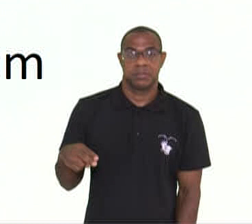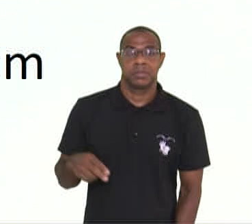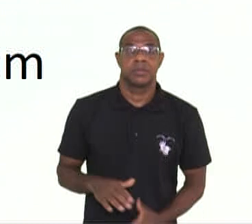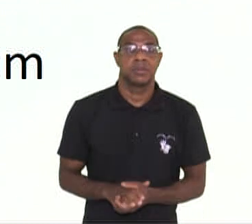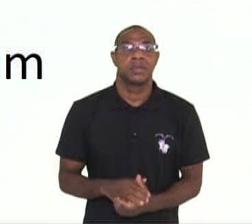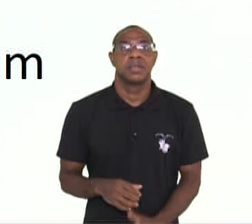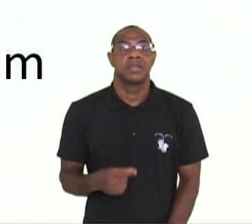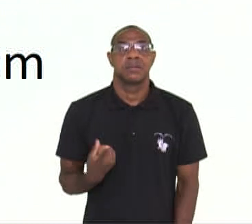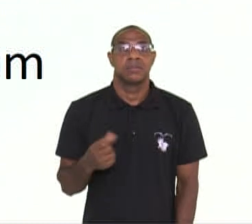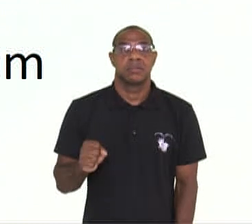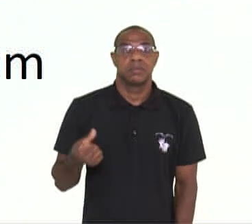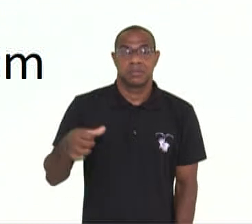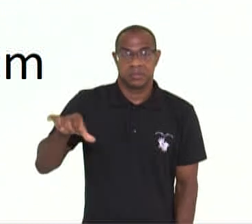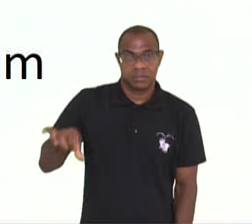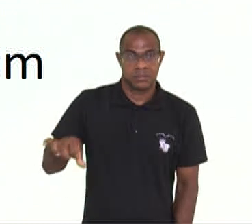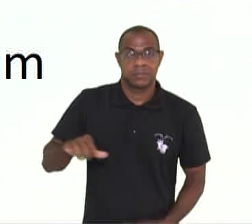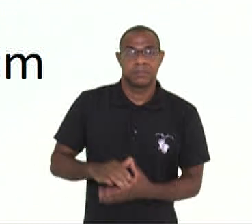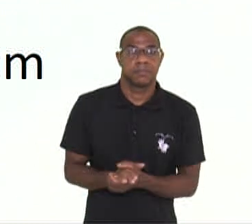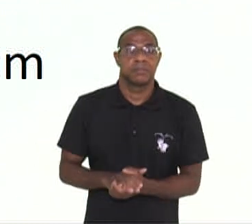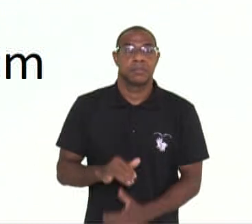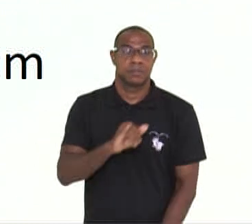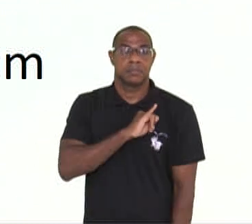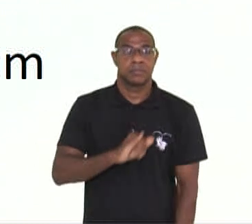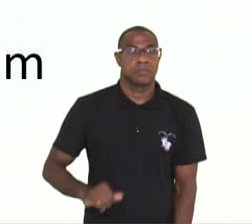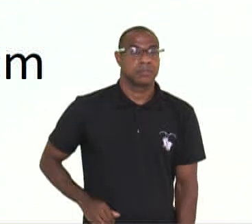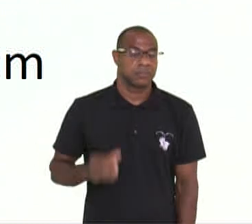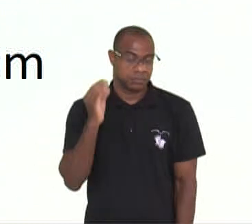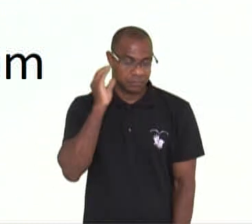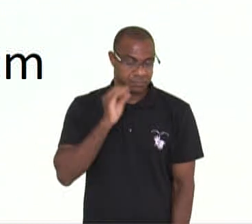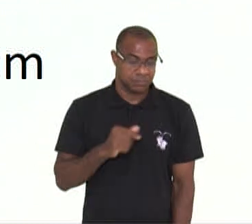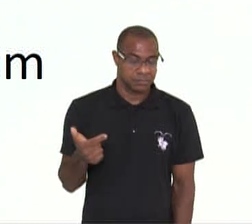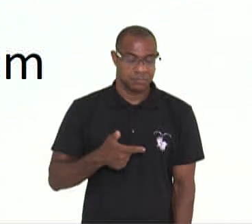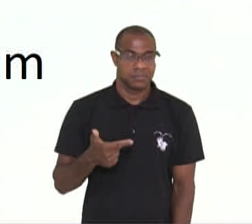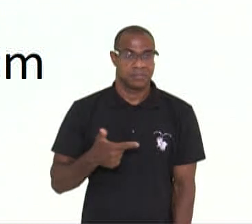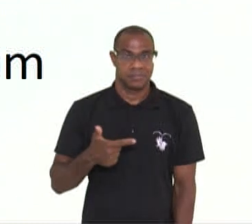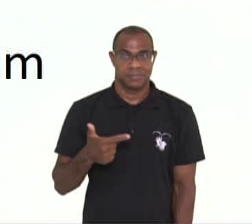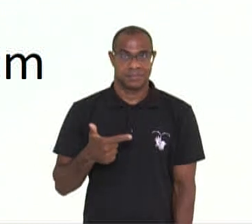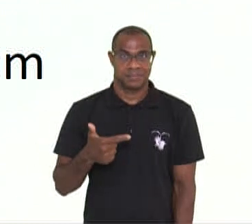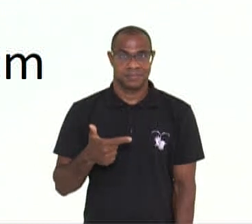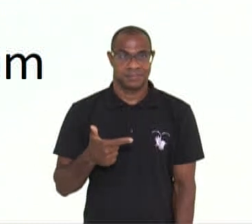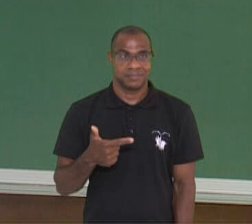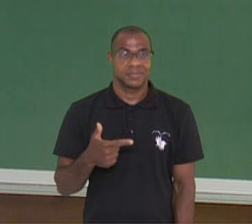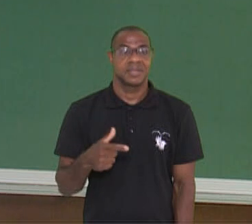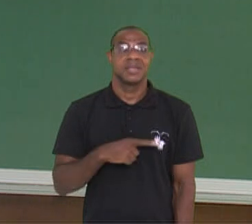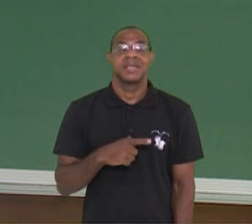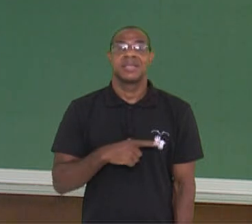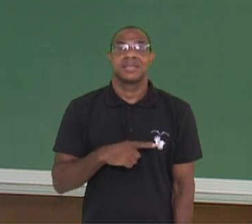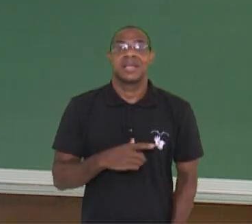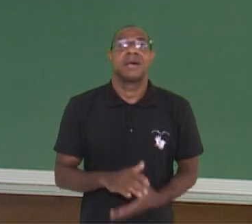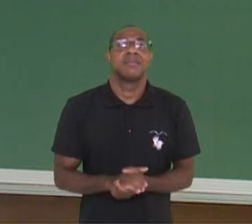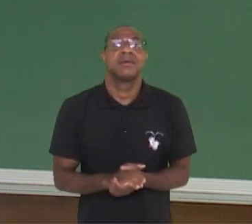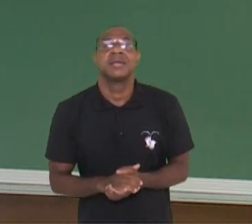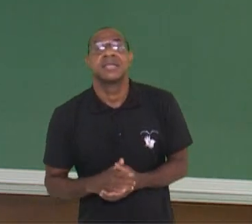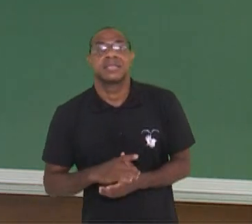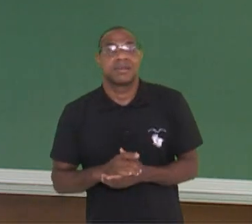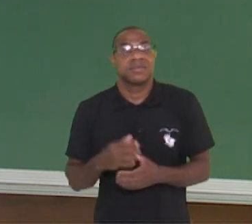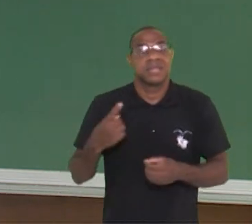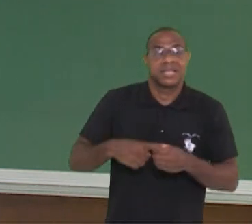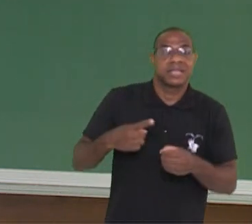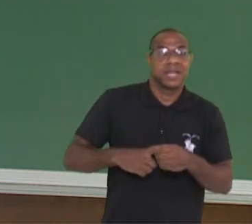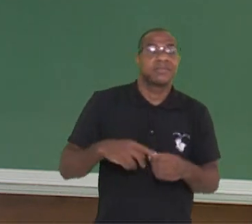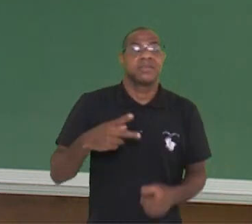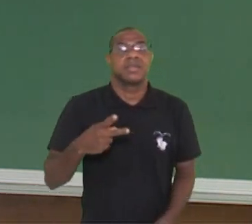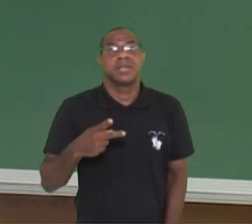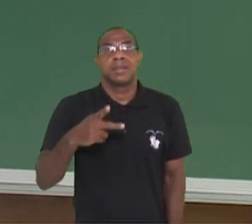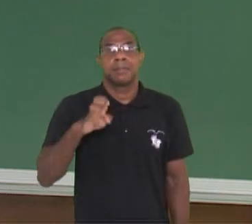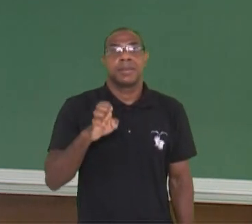dia seguinte, o imperador Dom Pedro II, que estava em Petrópolis, uma cidade serrana do Rio de Janeiro, voltou